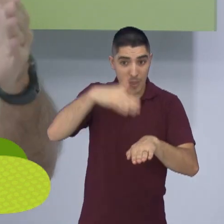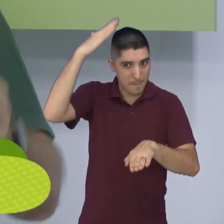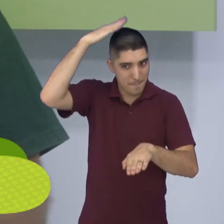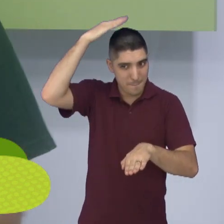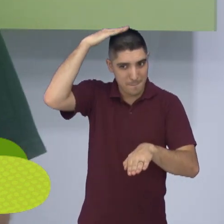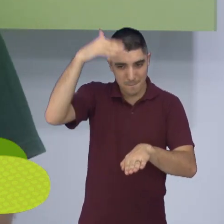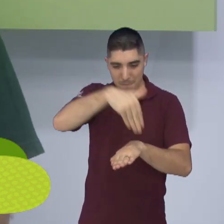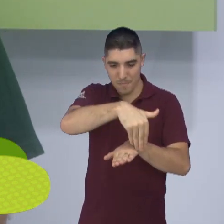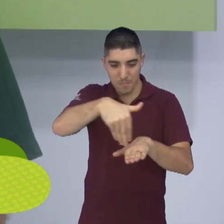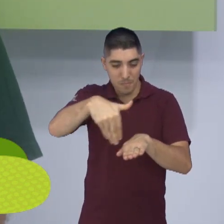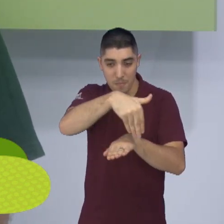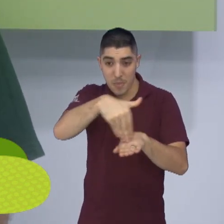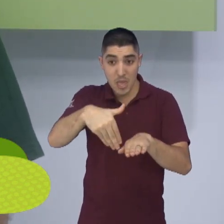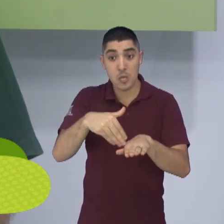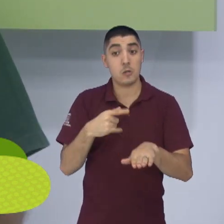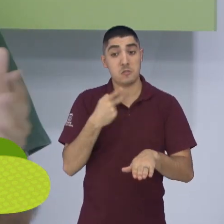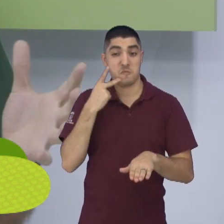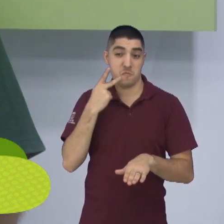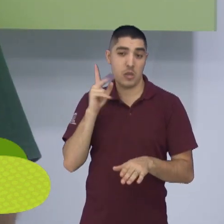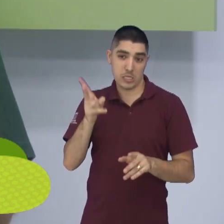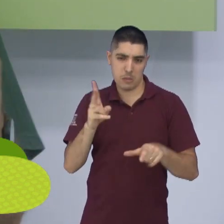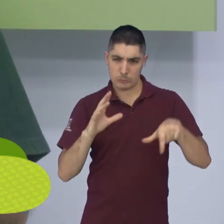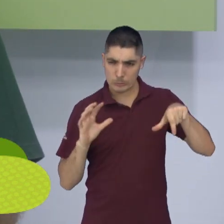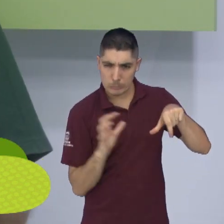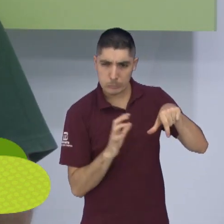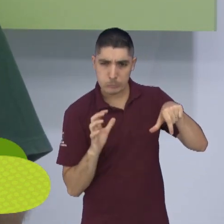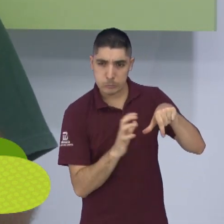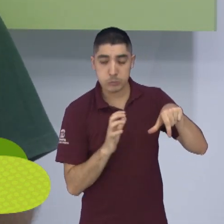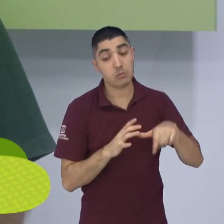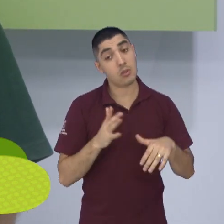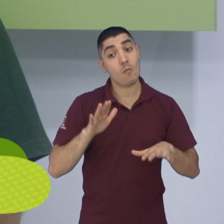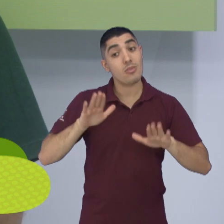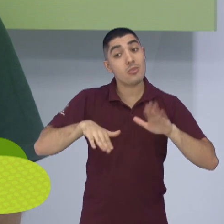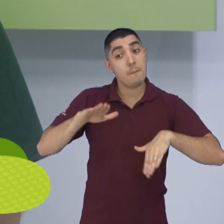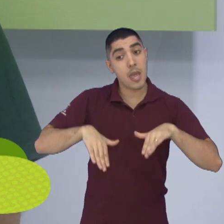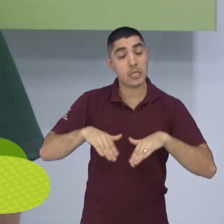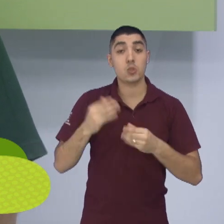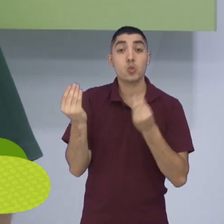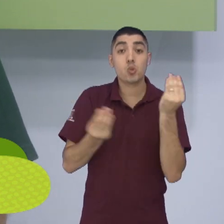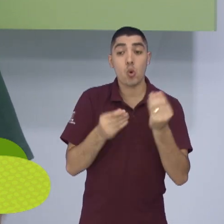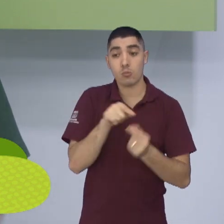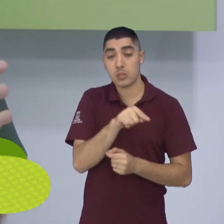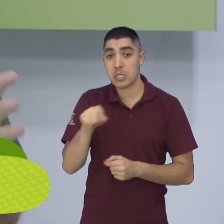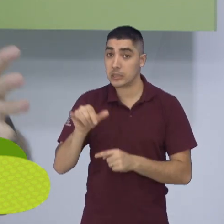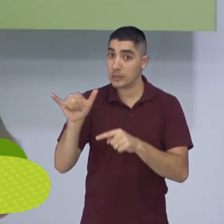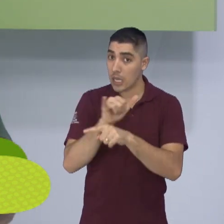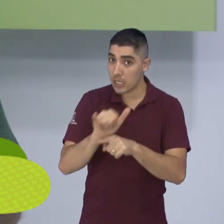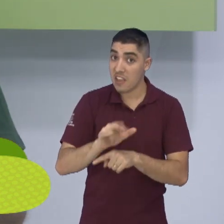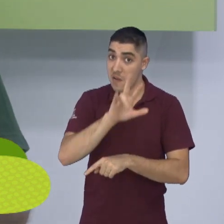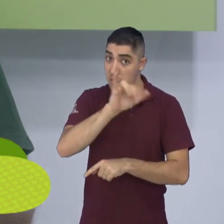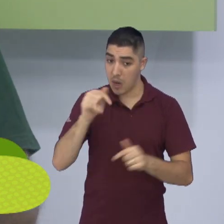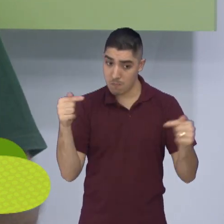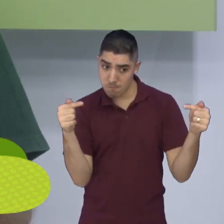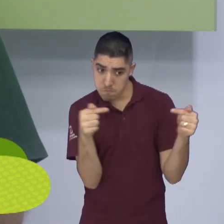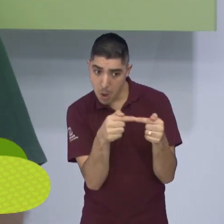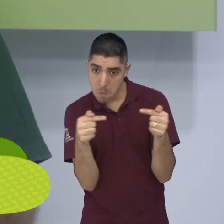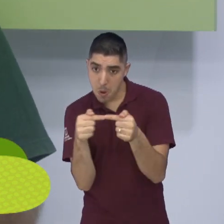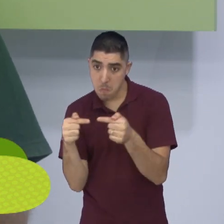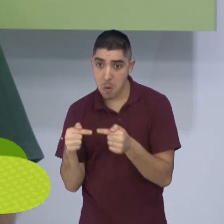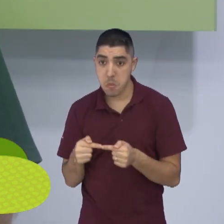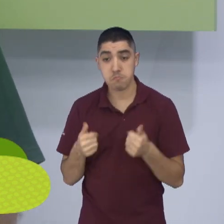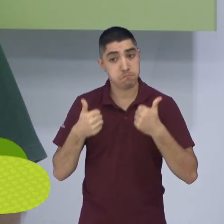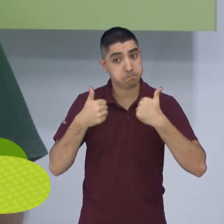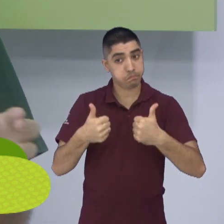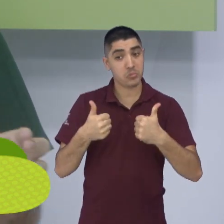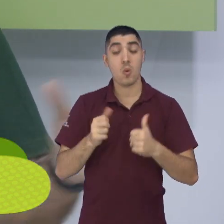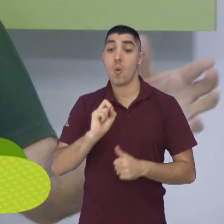alas atacam bastante, né? Então vai depender mais ou menos como funciona vai funcionar esse meio campo do São José com